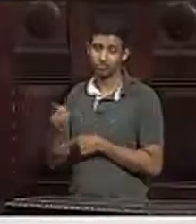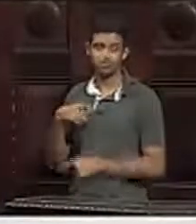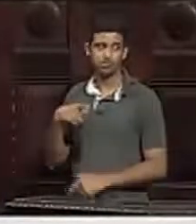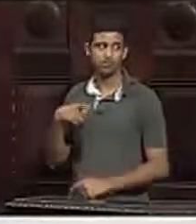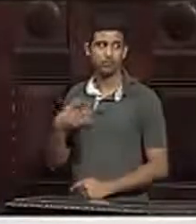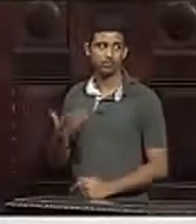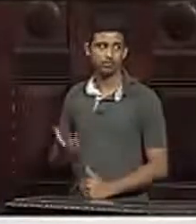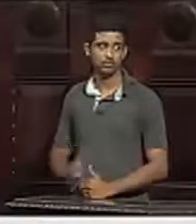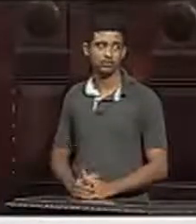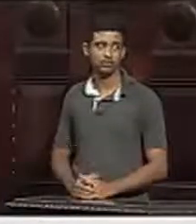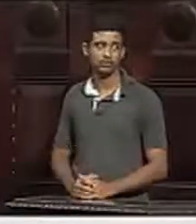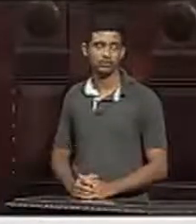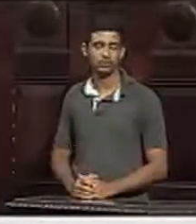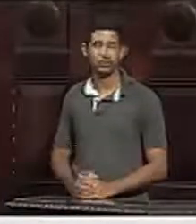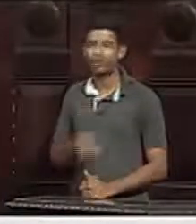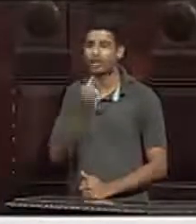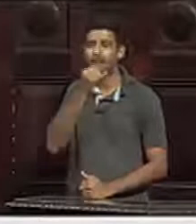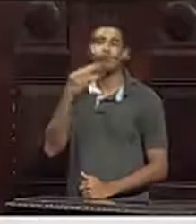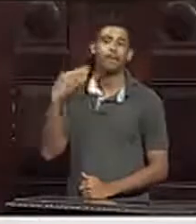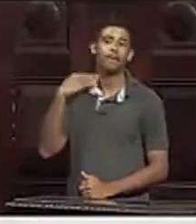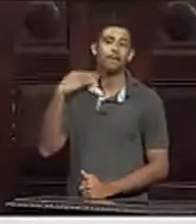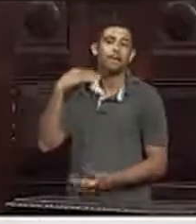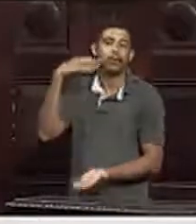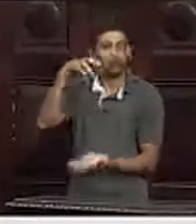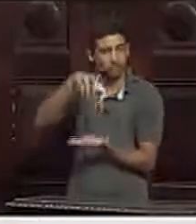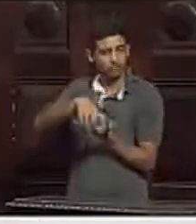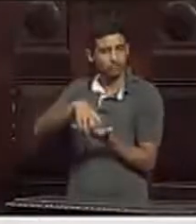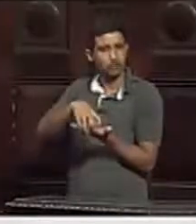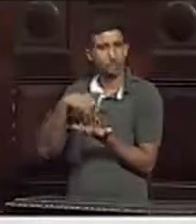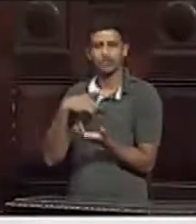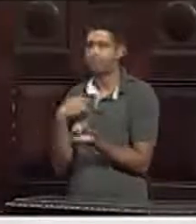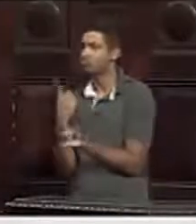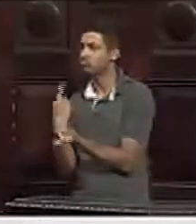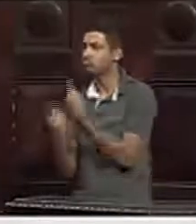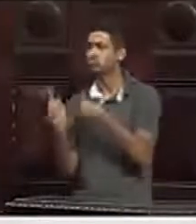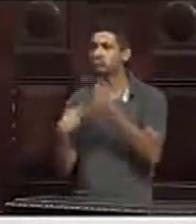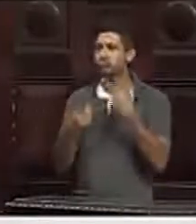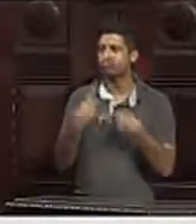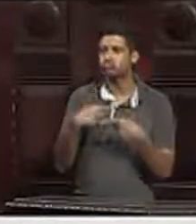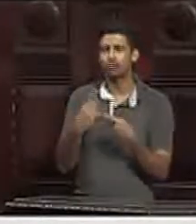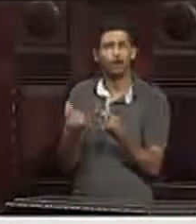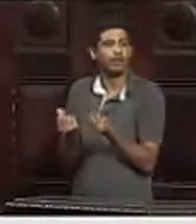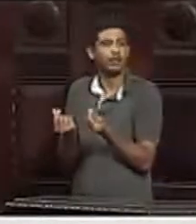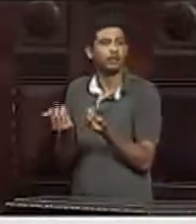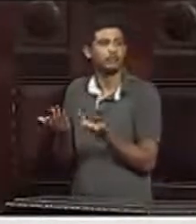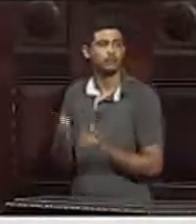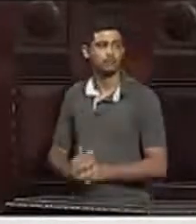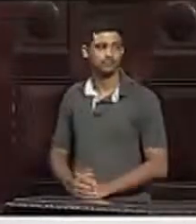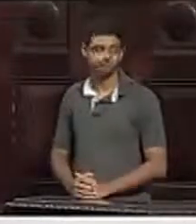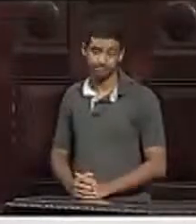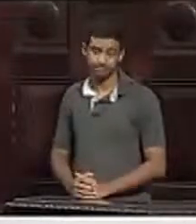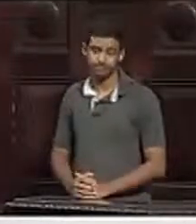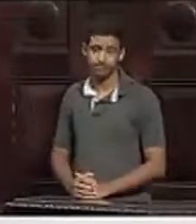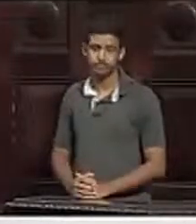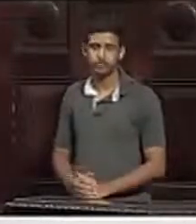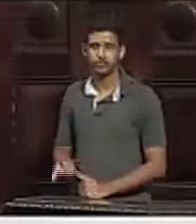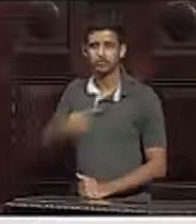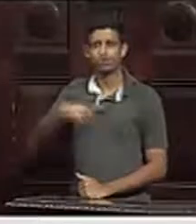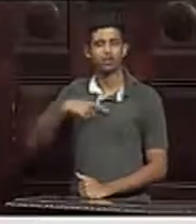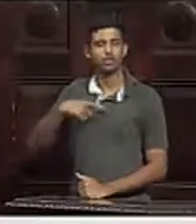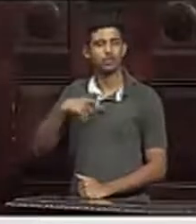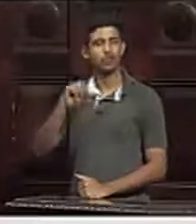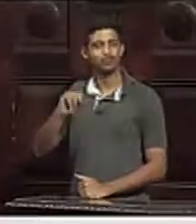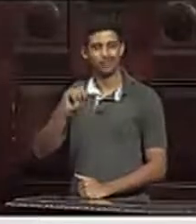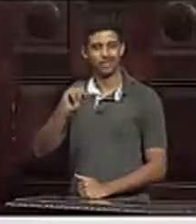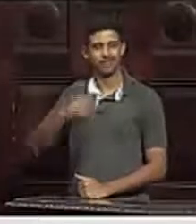do COAF, o Banco Central, o fluxo dos recursos financeiros. Então, nós temos as